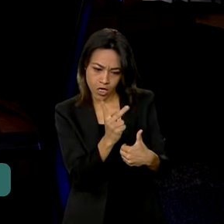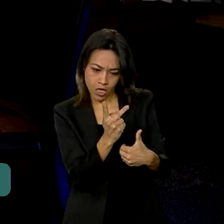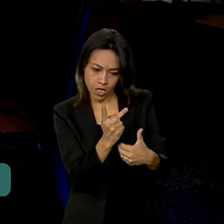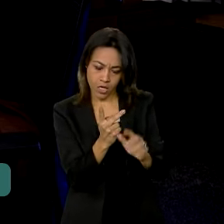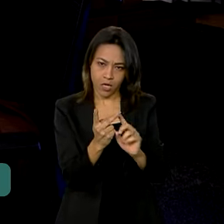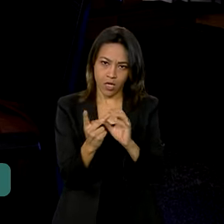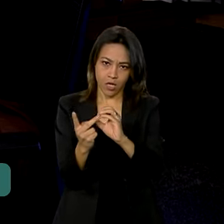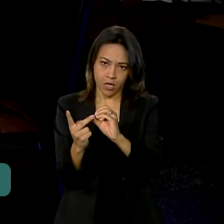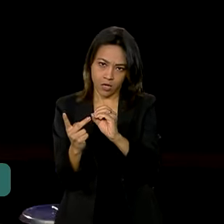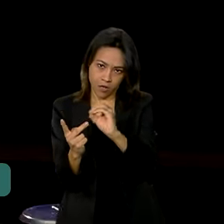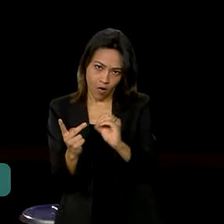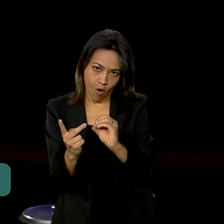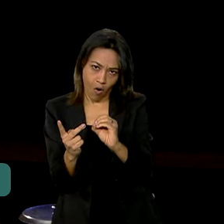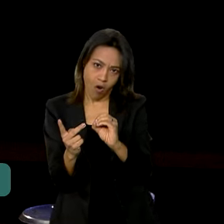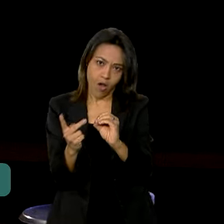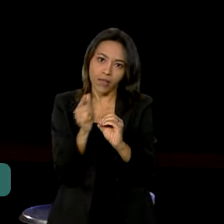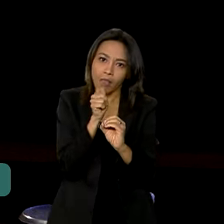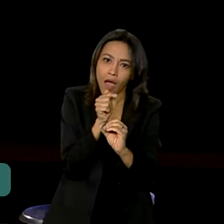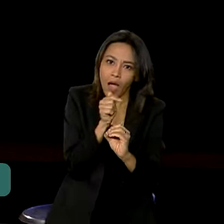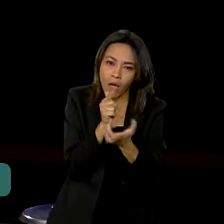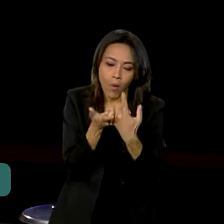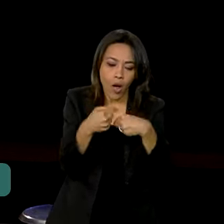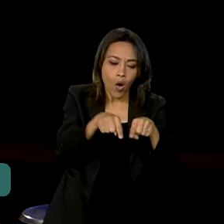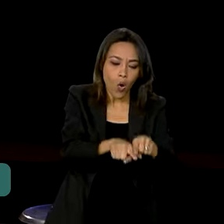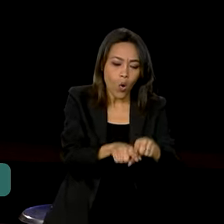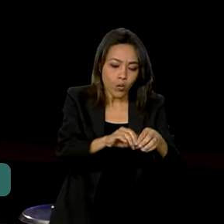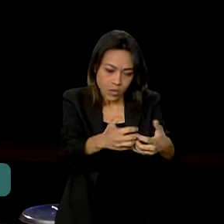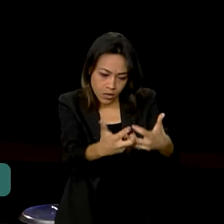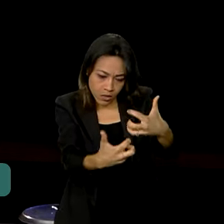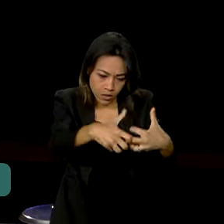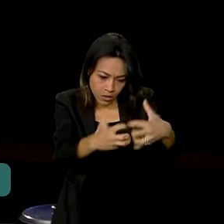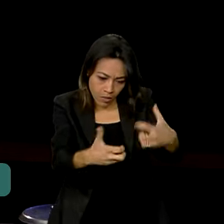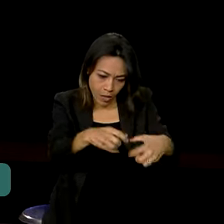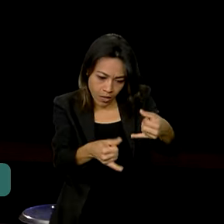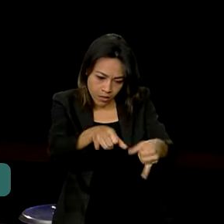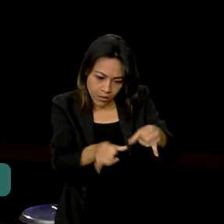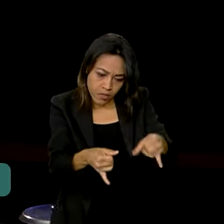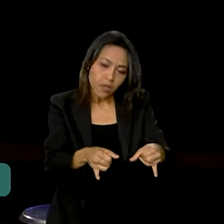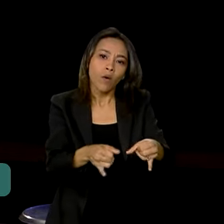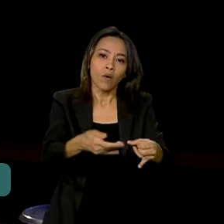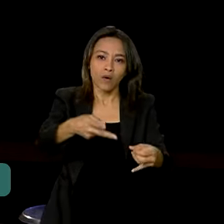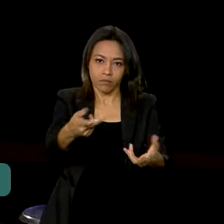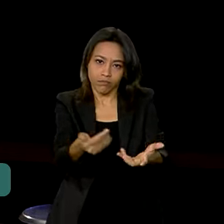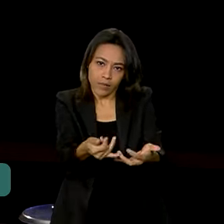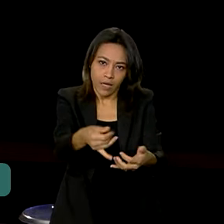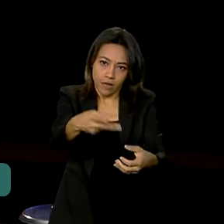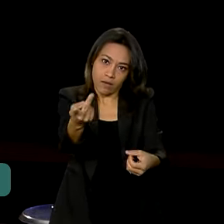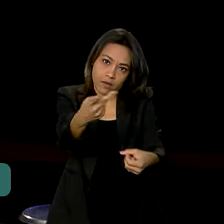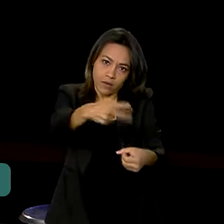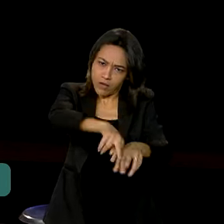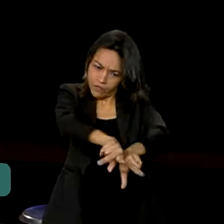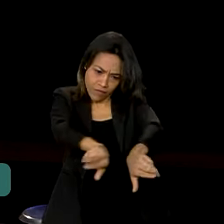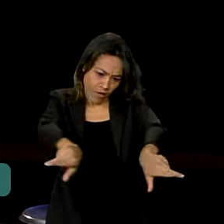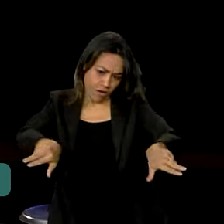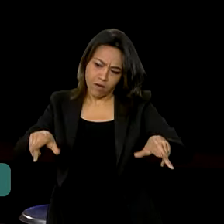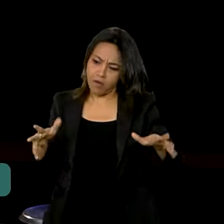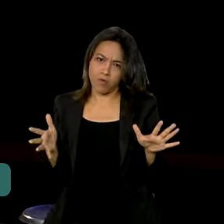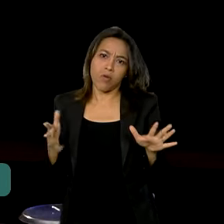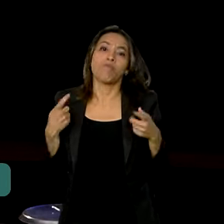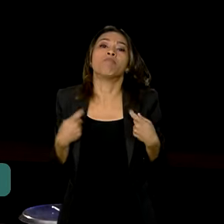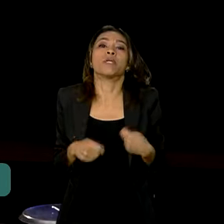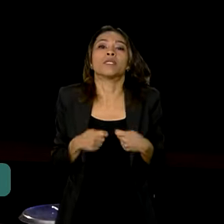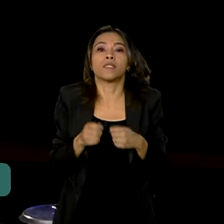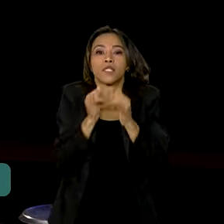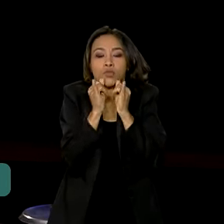na água, seja no etanol, seja nas composições que tem o hidrogênio, você precisa